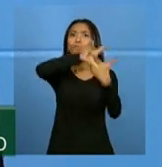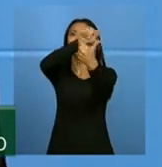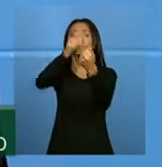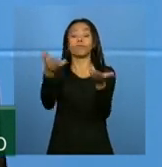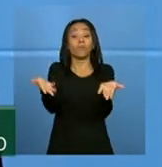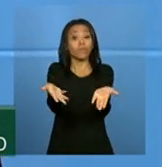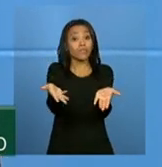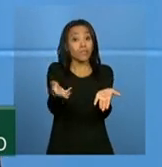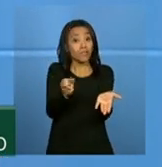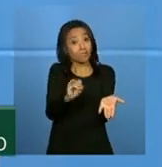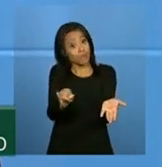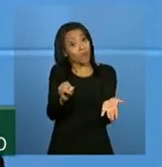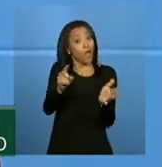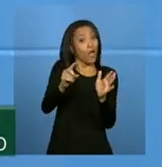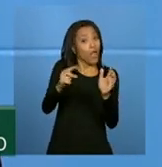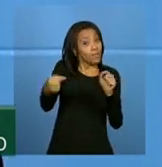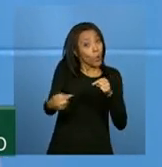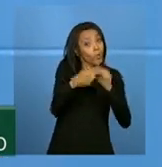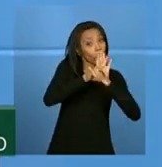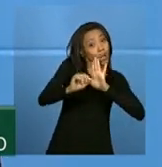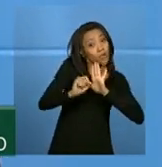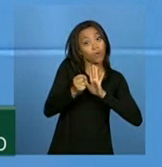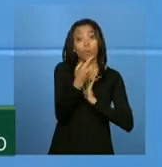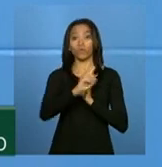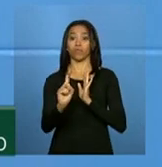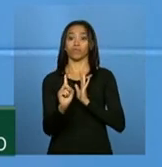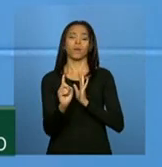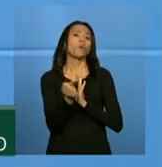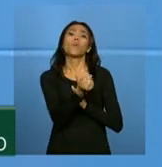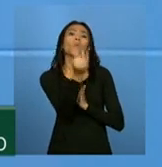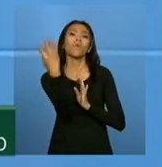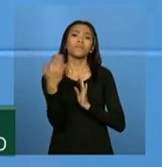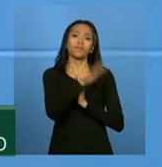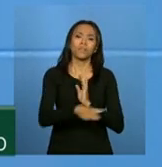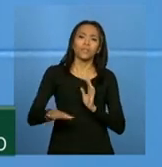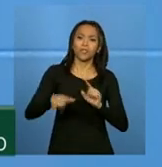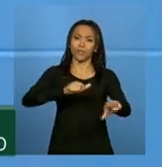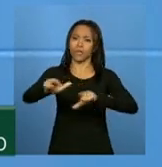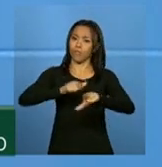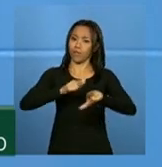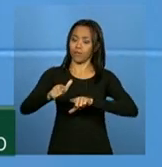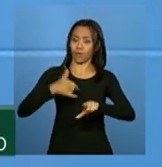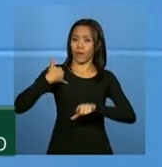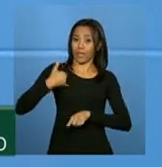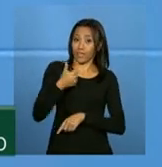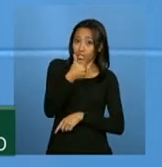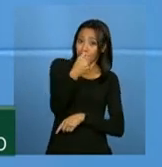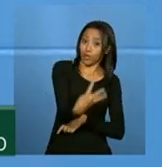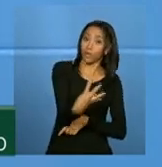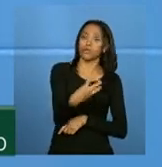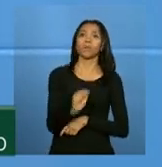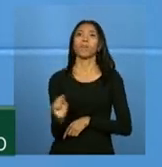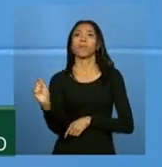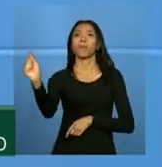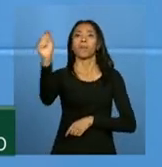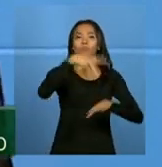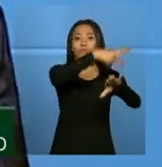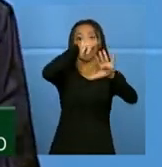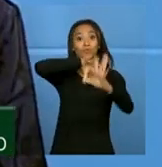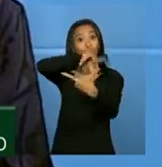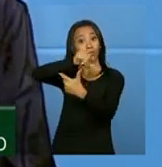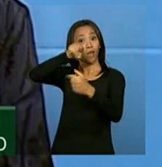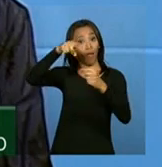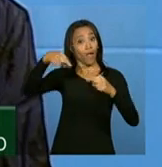hoje, seja isso legal nos seus países ou não? Quantas crianças estão trabalhando com 14 anos em cada um dos países no mundo, seja isso